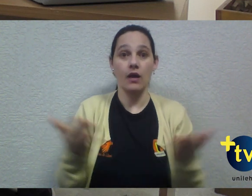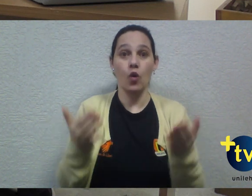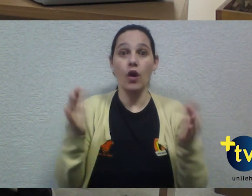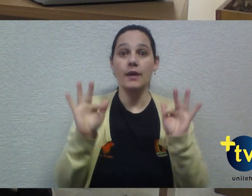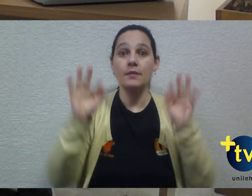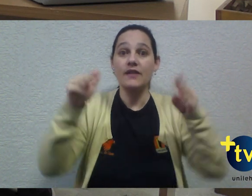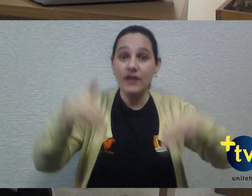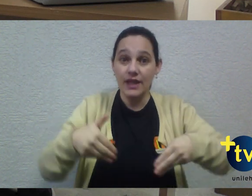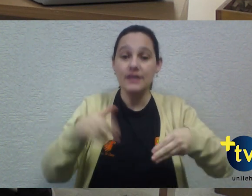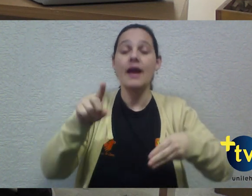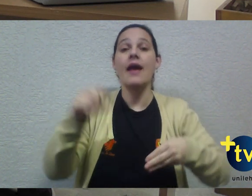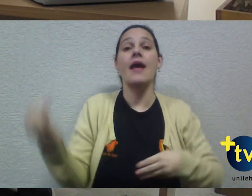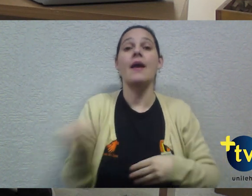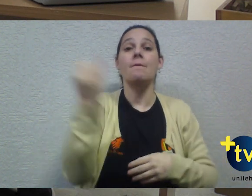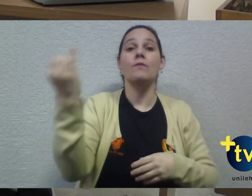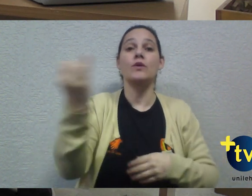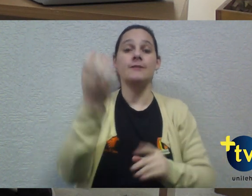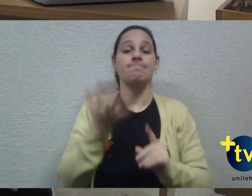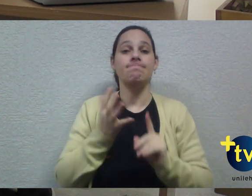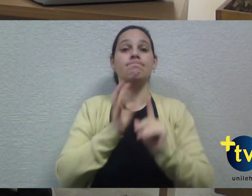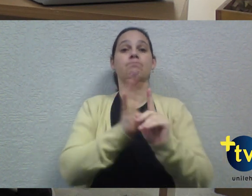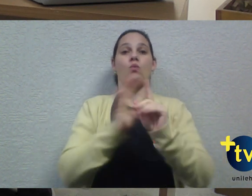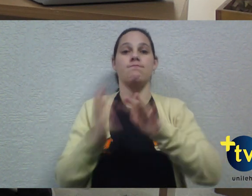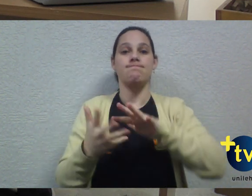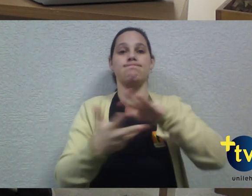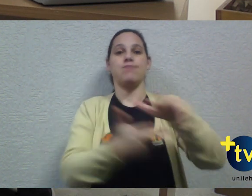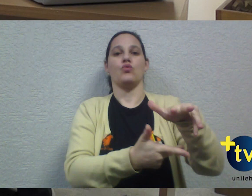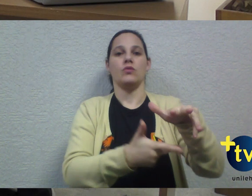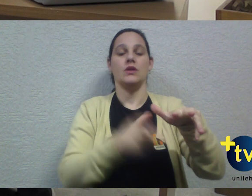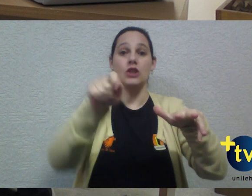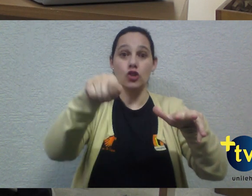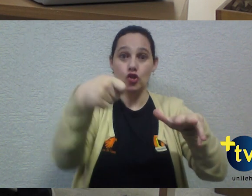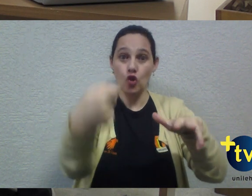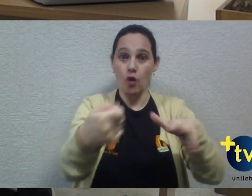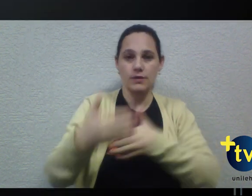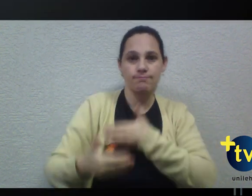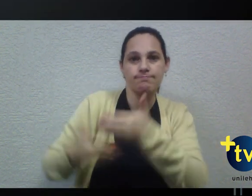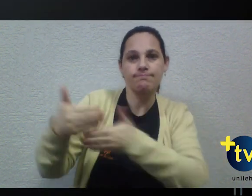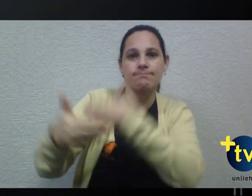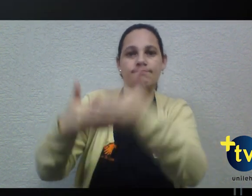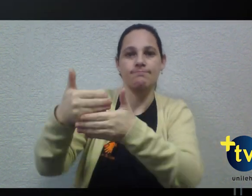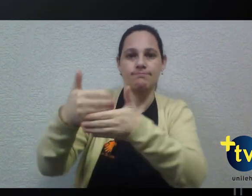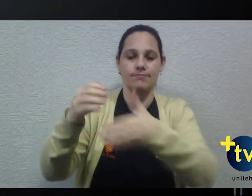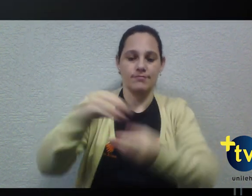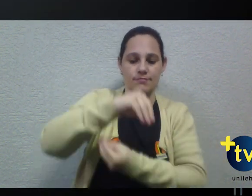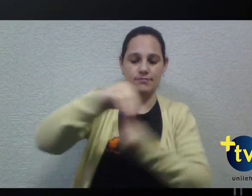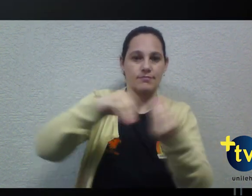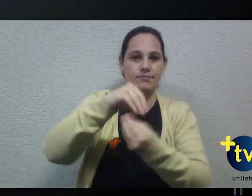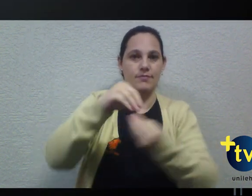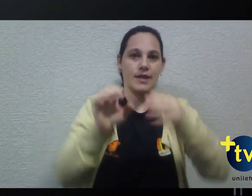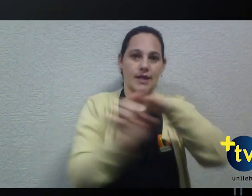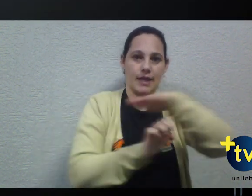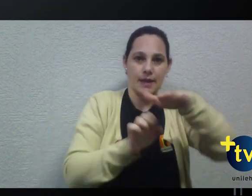E, para finalizar, na questão da importância do Pacto Global dentro da iniciativa da ONU